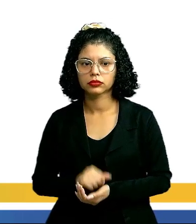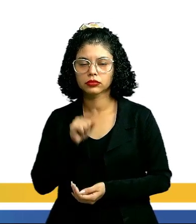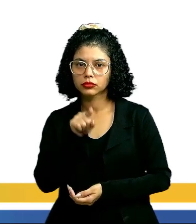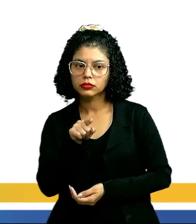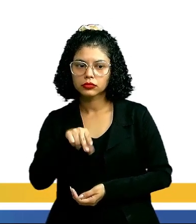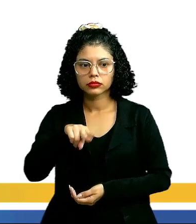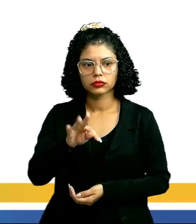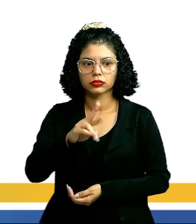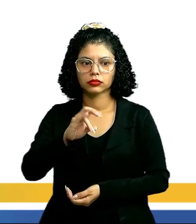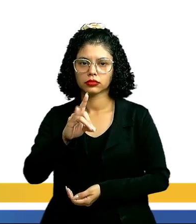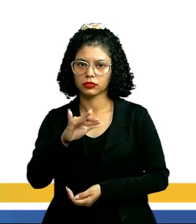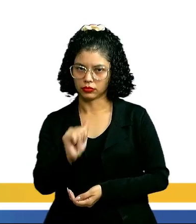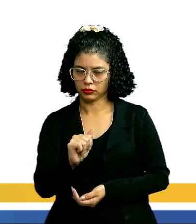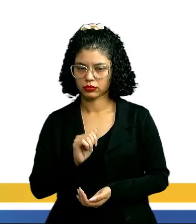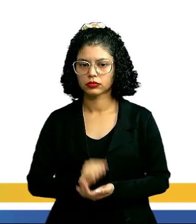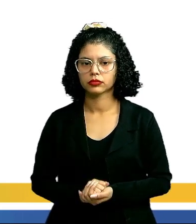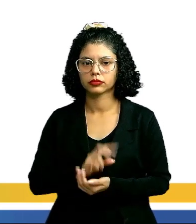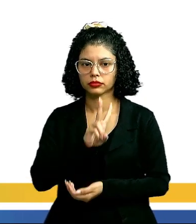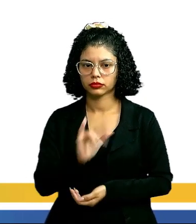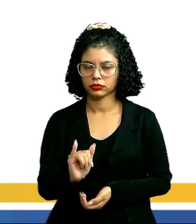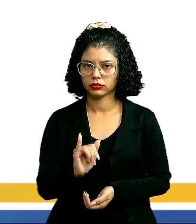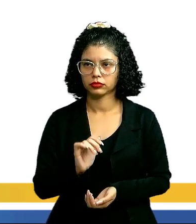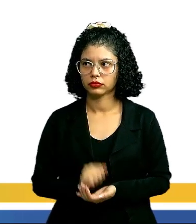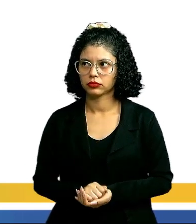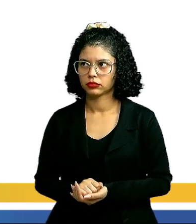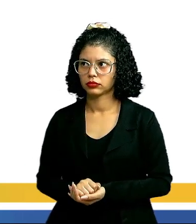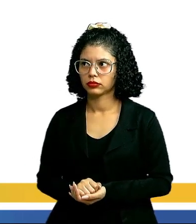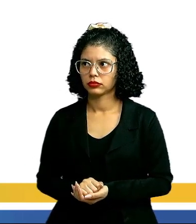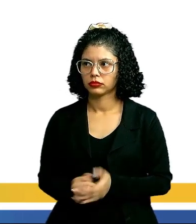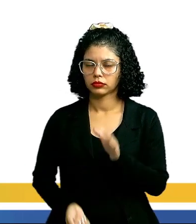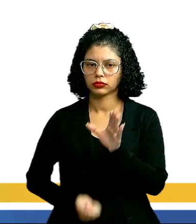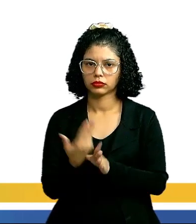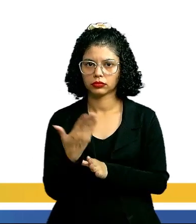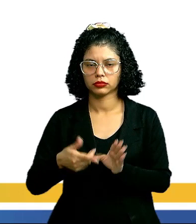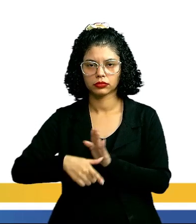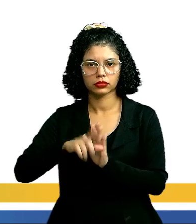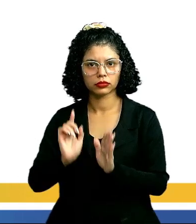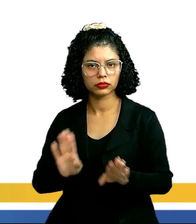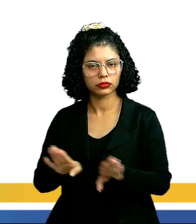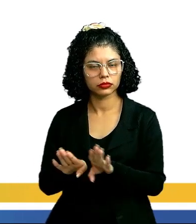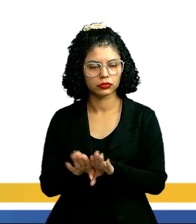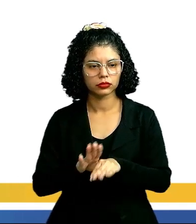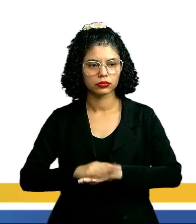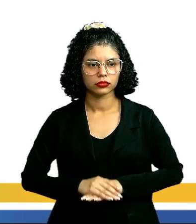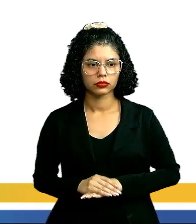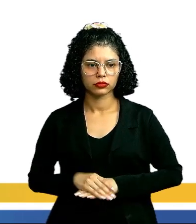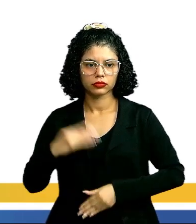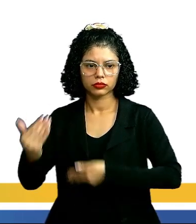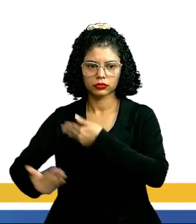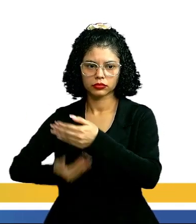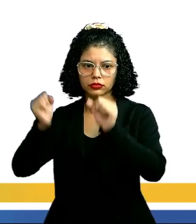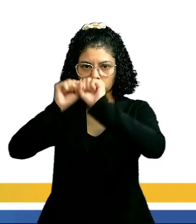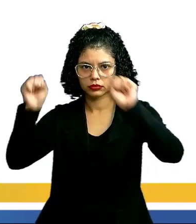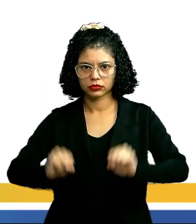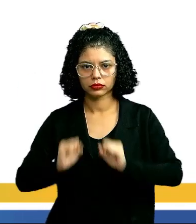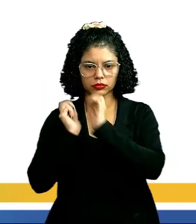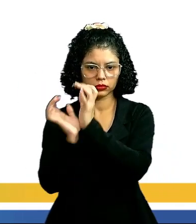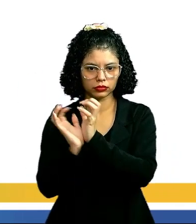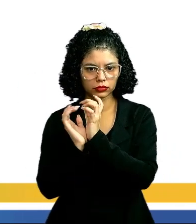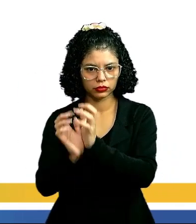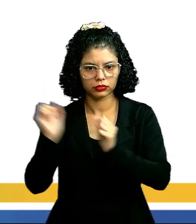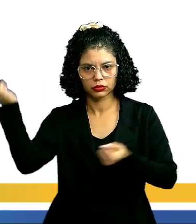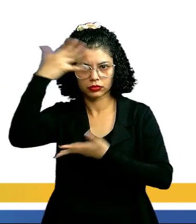essa notocorda ela vai se originar antes também. Ou no desenvolvimento do